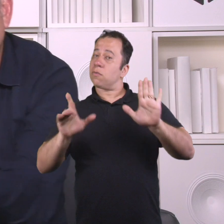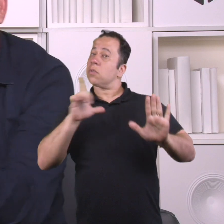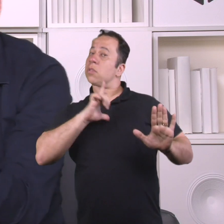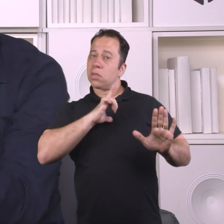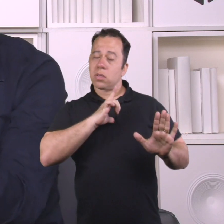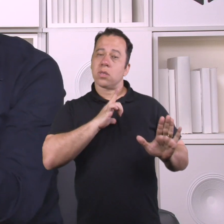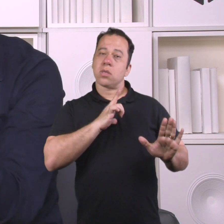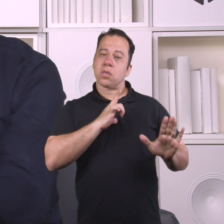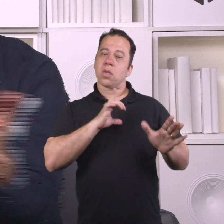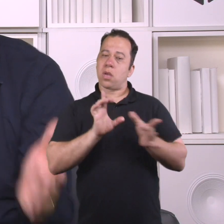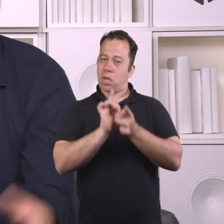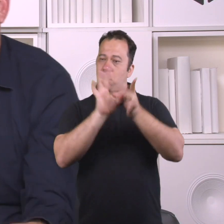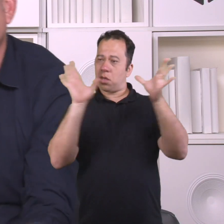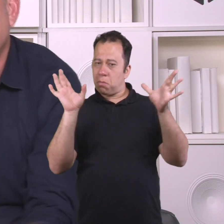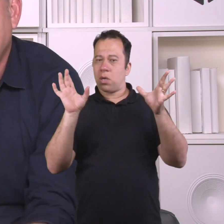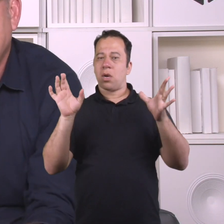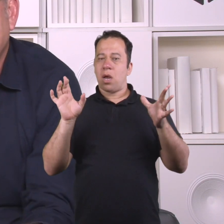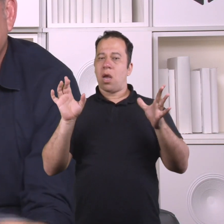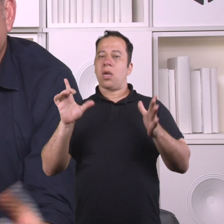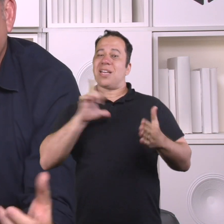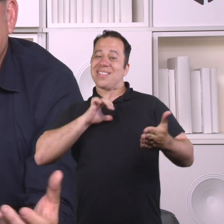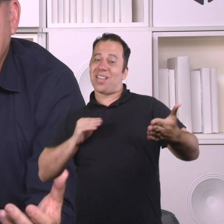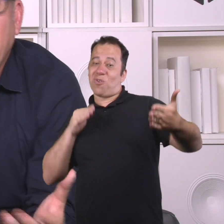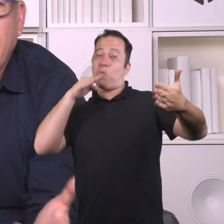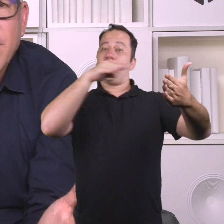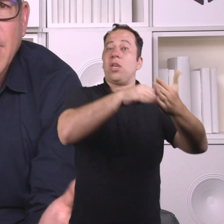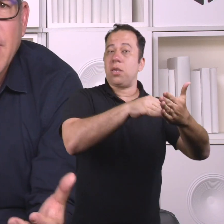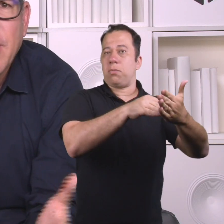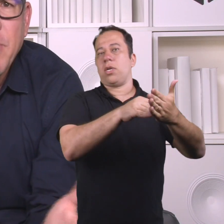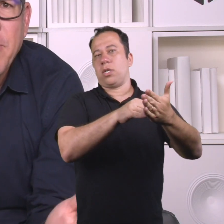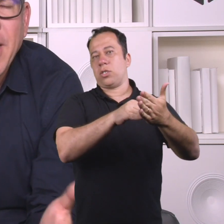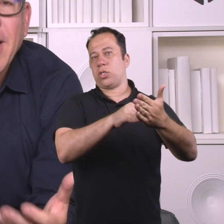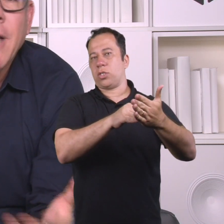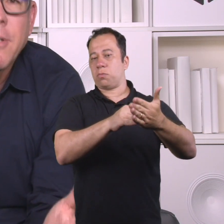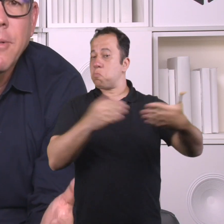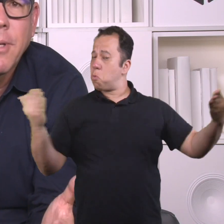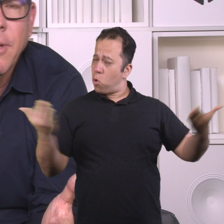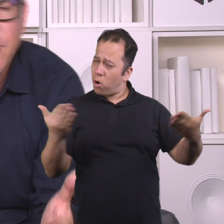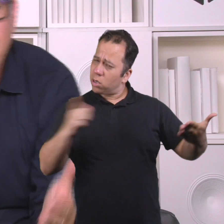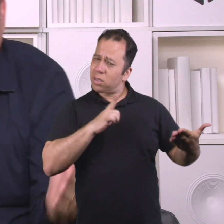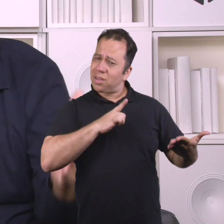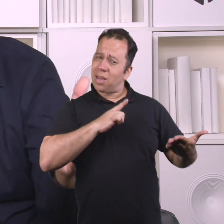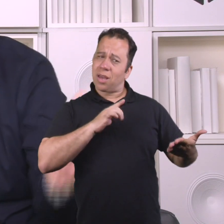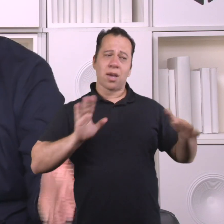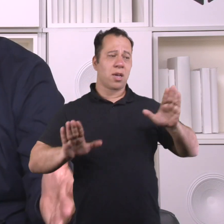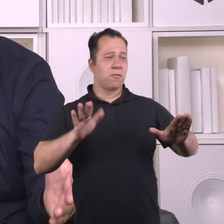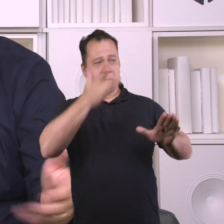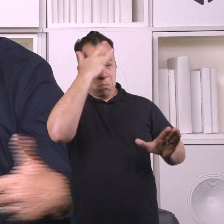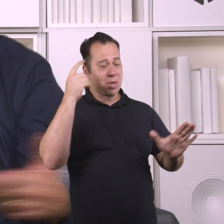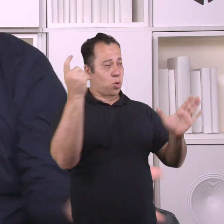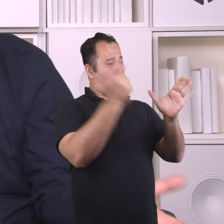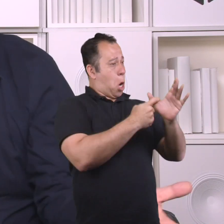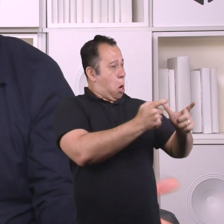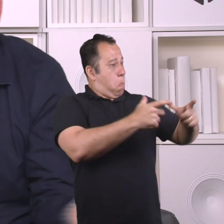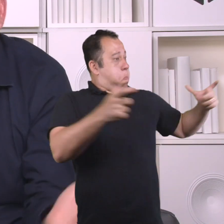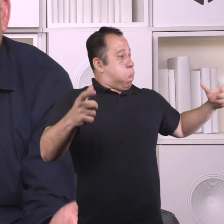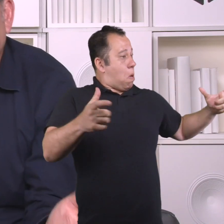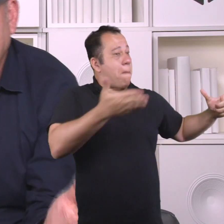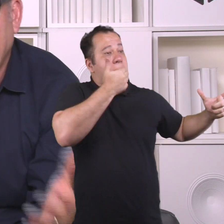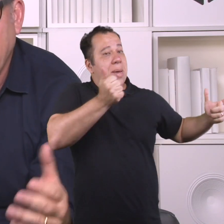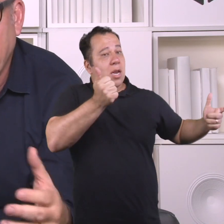inclusive hoje acontece muito isso. Às vezes é melhor você receber metade do que o sujeito lhe deve do que não receber